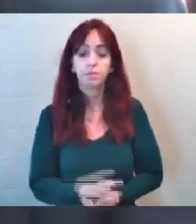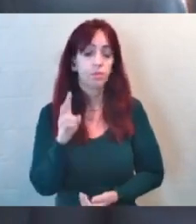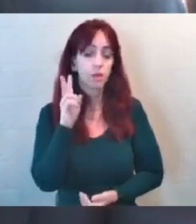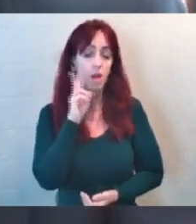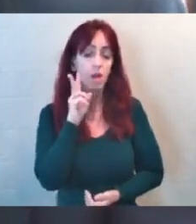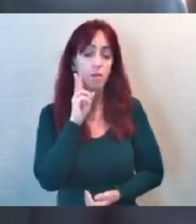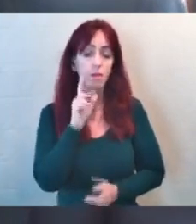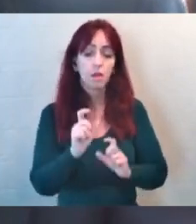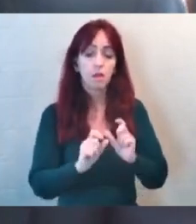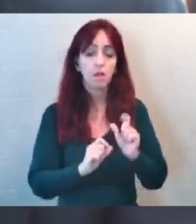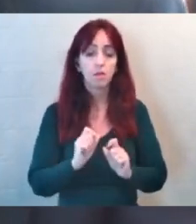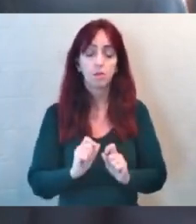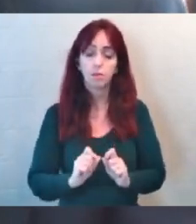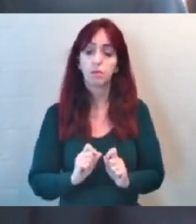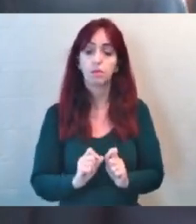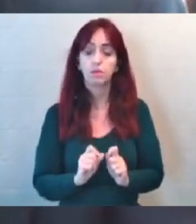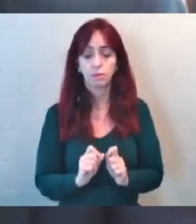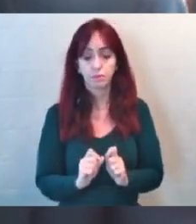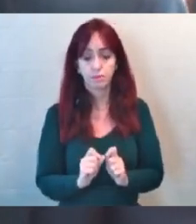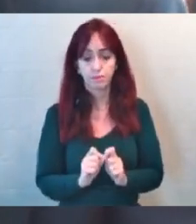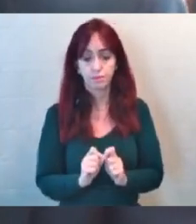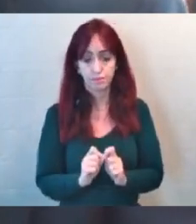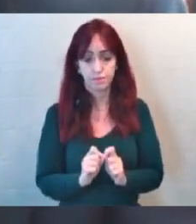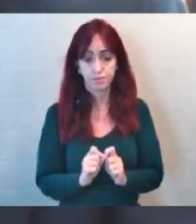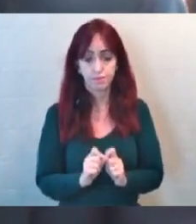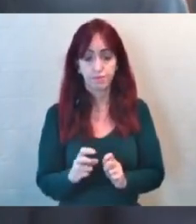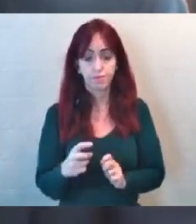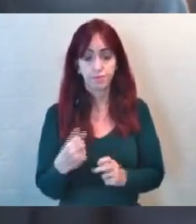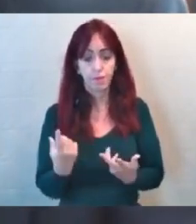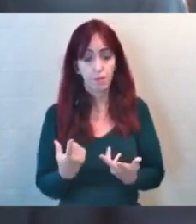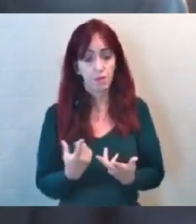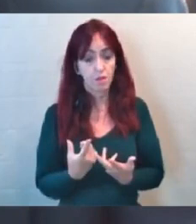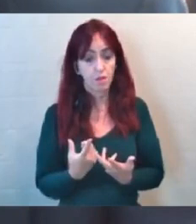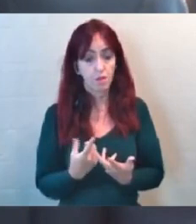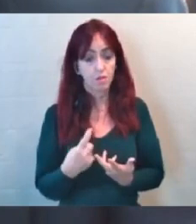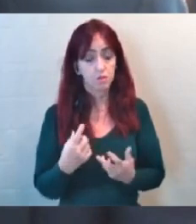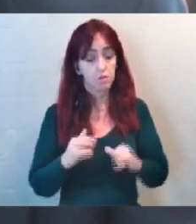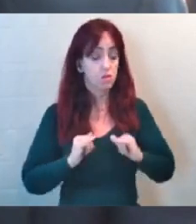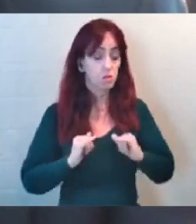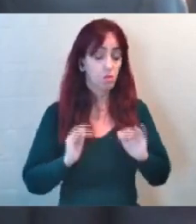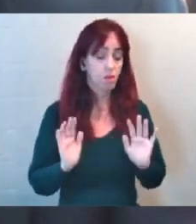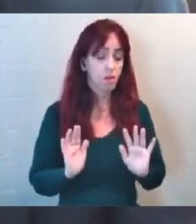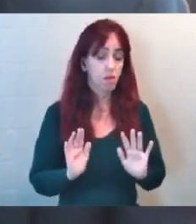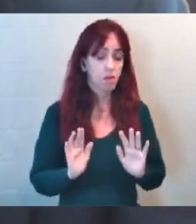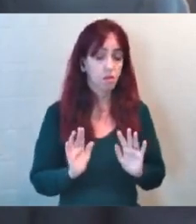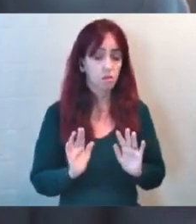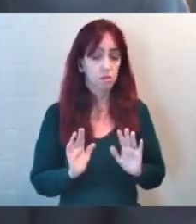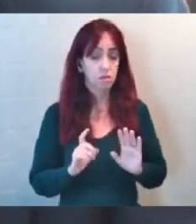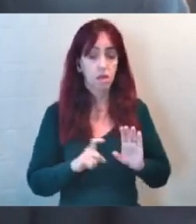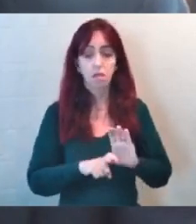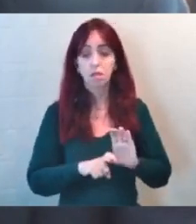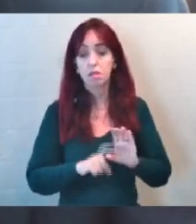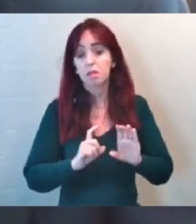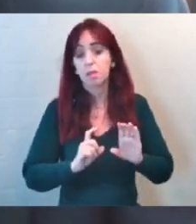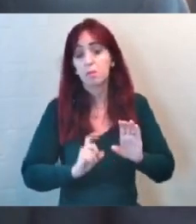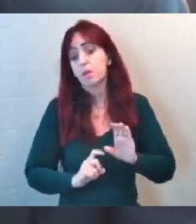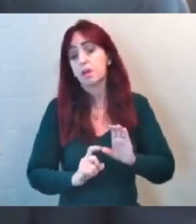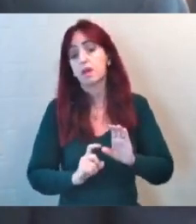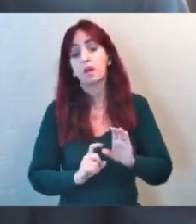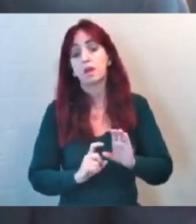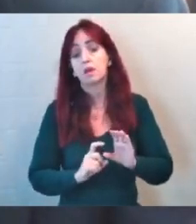Lembrando, vereadora, que da nossa parte independe essa forma de retorno,